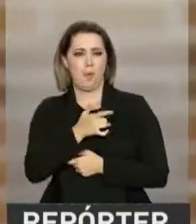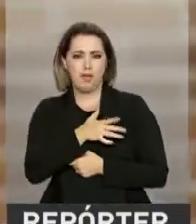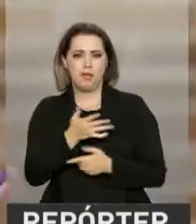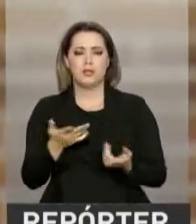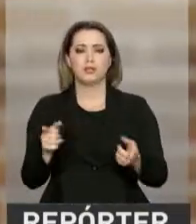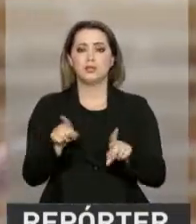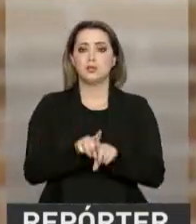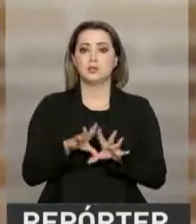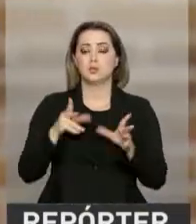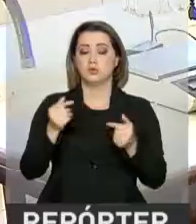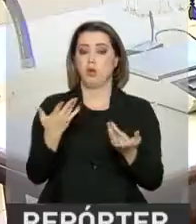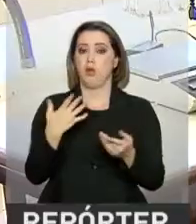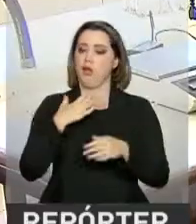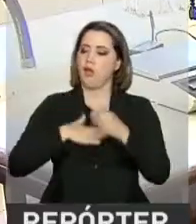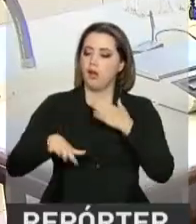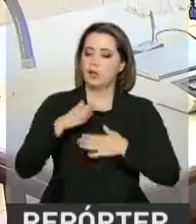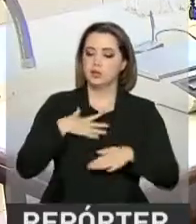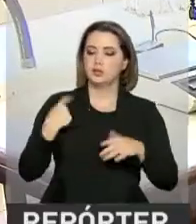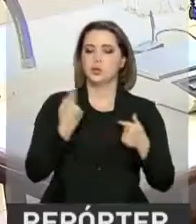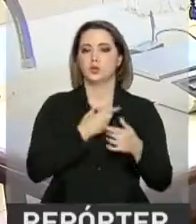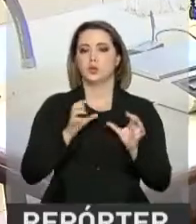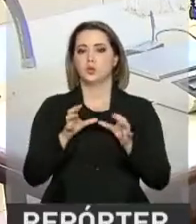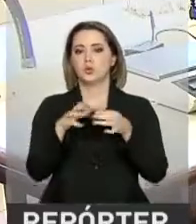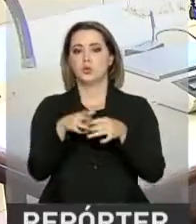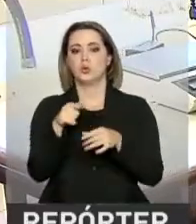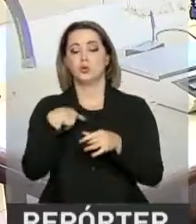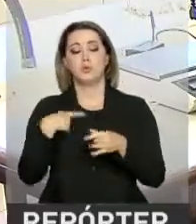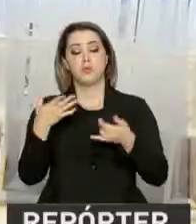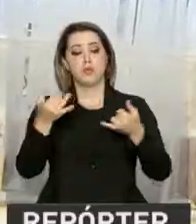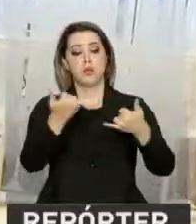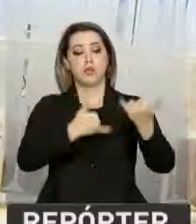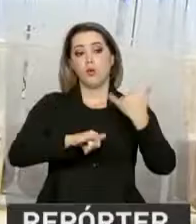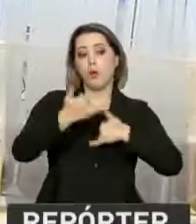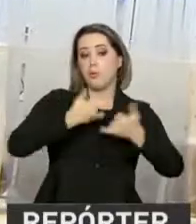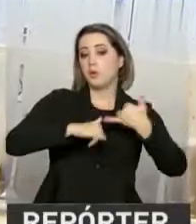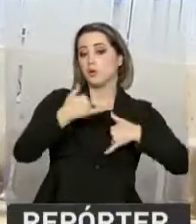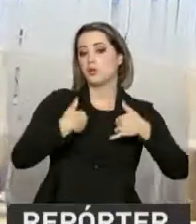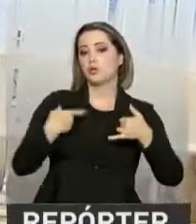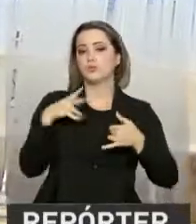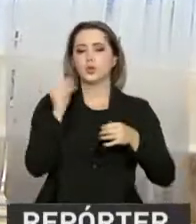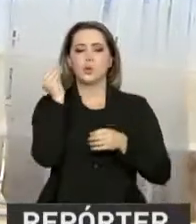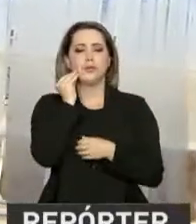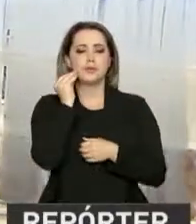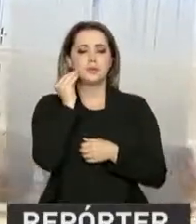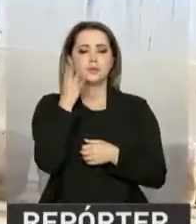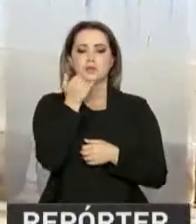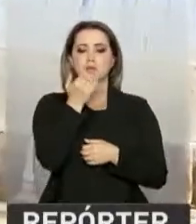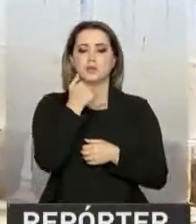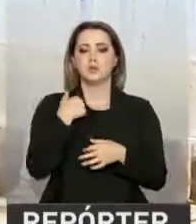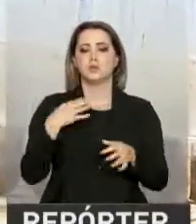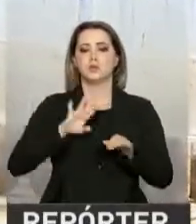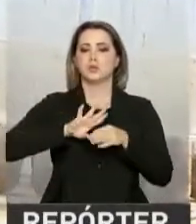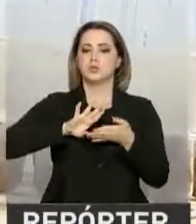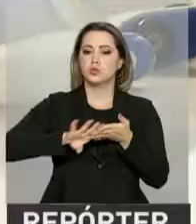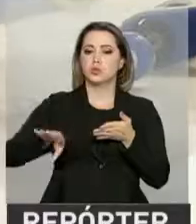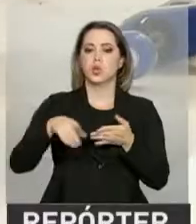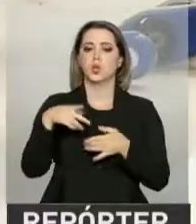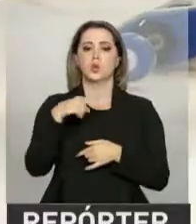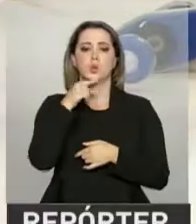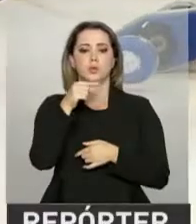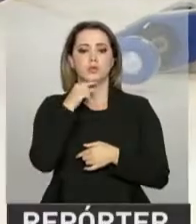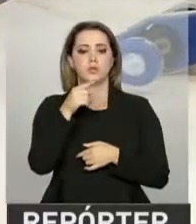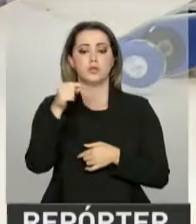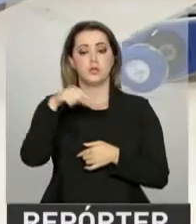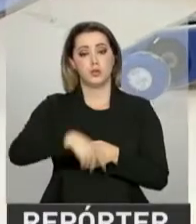tranquilizar as pessoas como a dona Zilda, a nossa equipe foi até um laboratório em Brasília que realiza testes em alimentos para tirar todas as dúvidas.